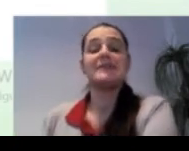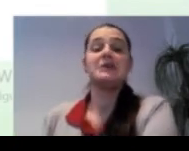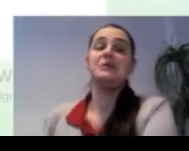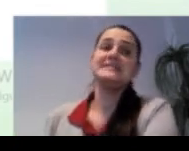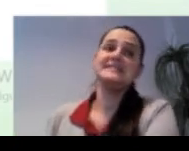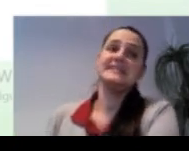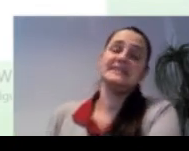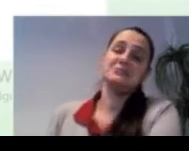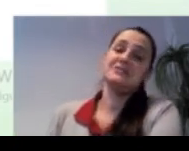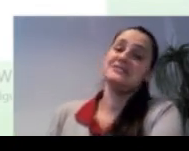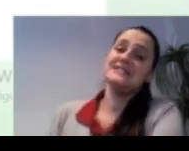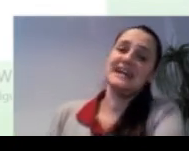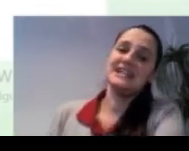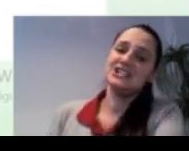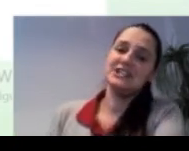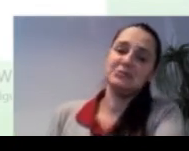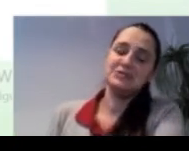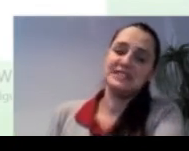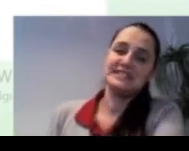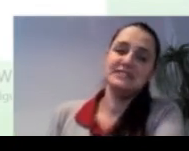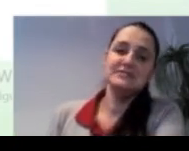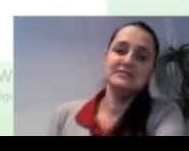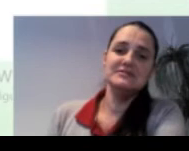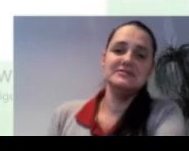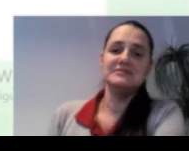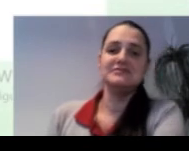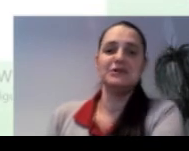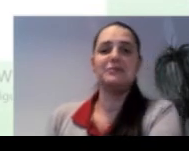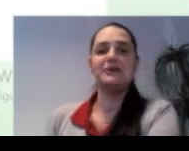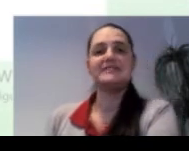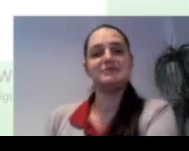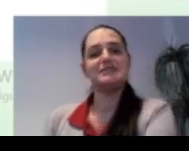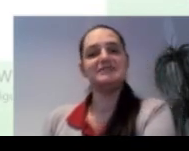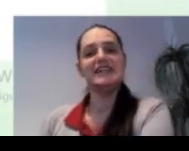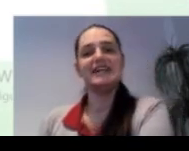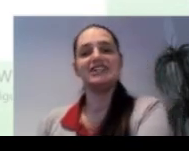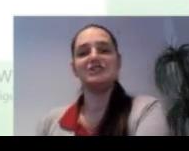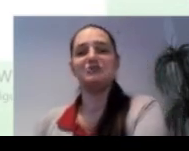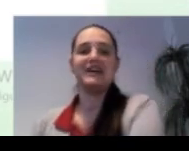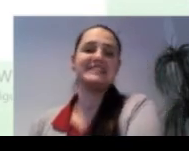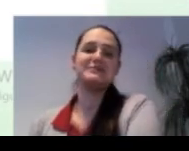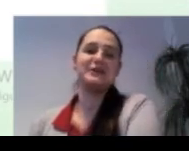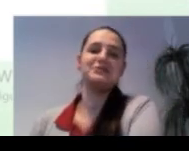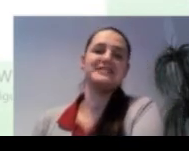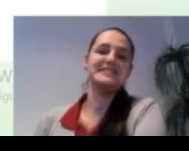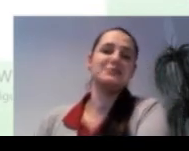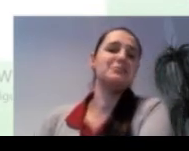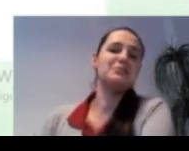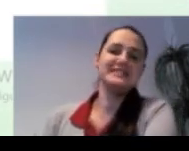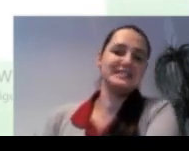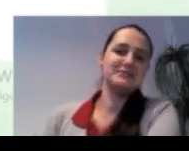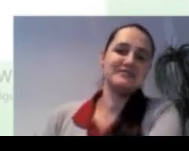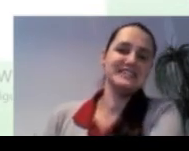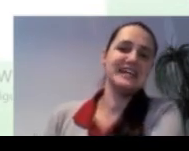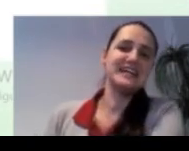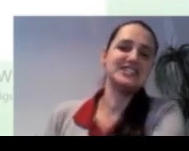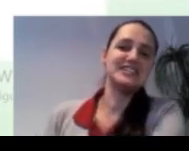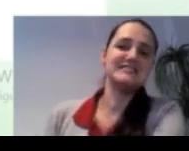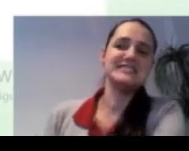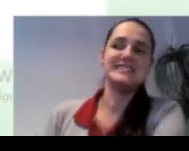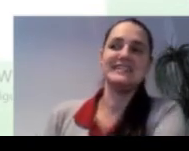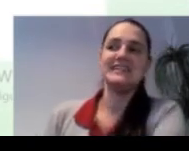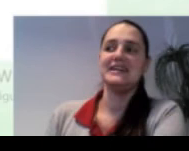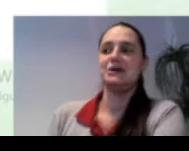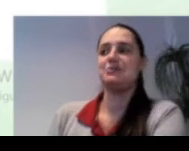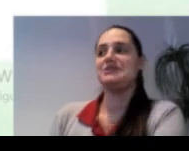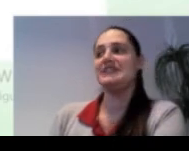proteína. Pode ser uma vantagem, uma mutação, como pode ser uma desvantagem. No X-Men, por exemplo, pode ser uma vantagem,